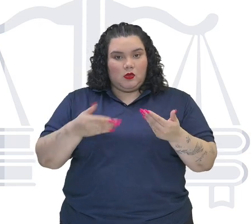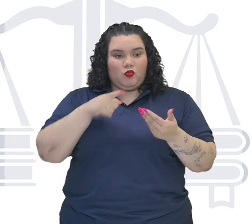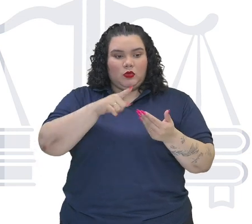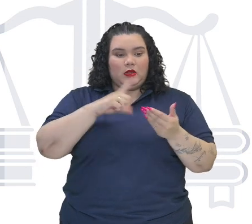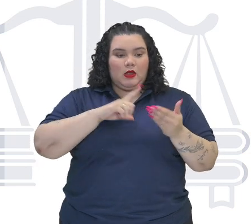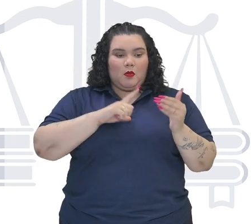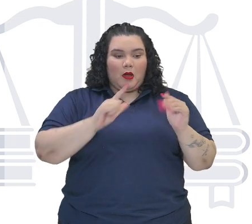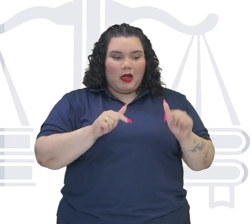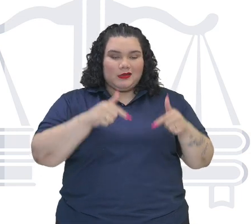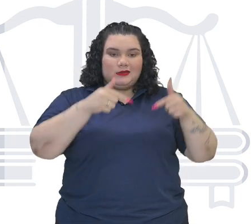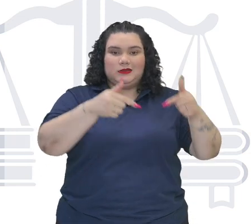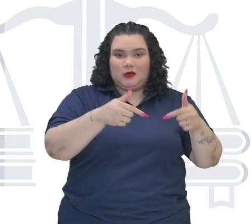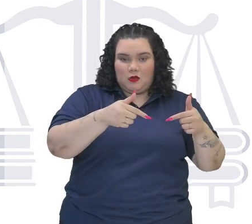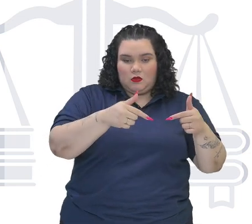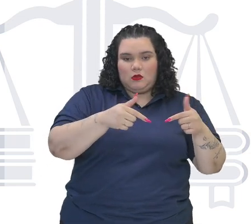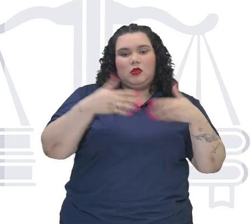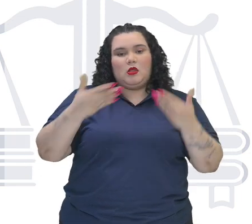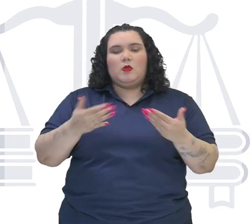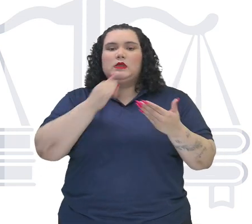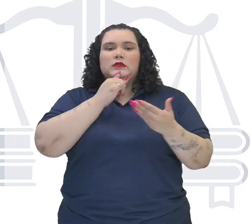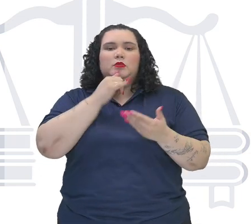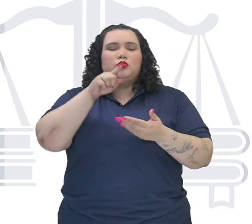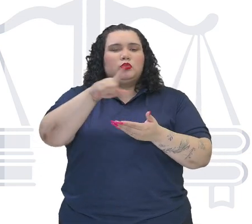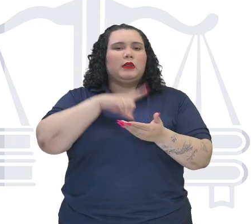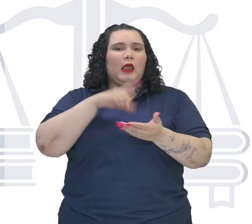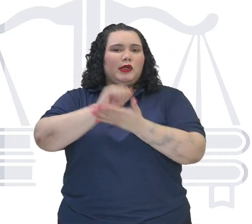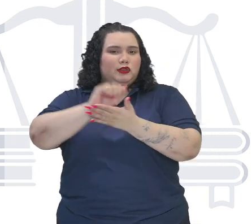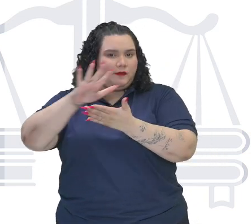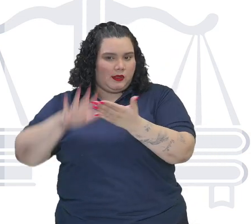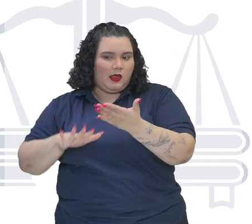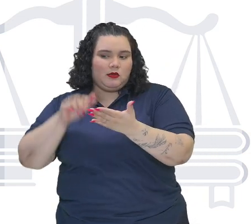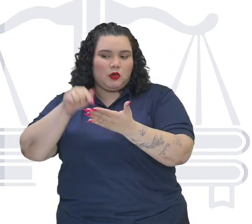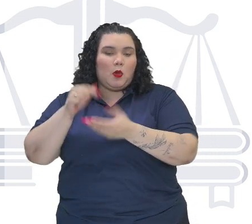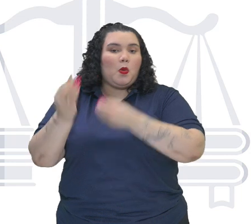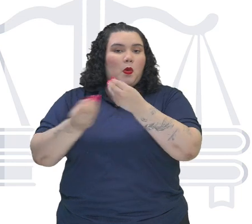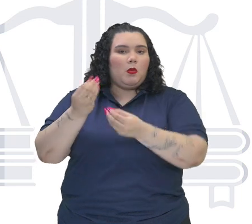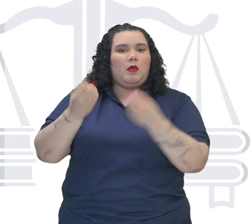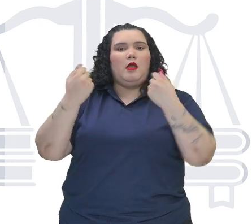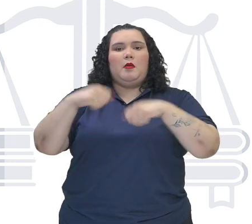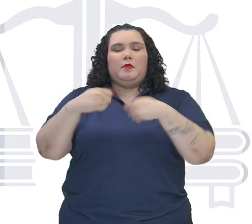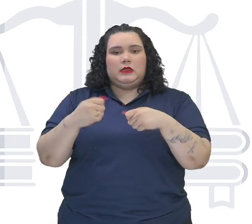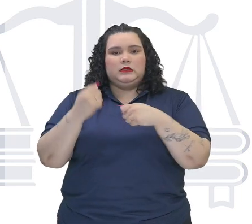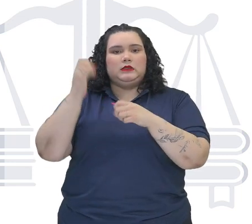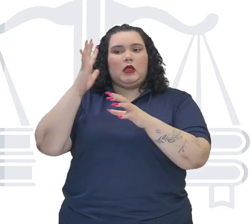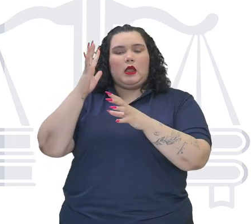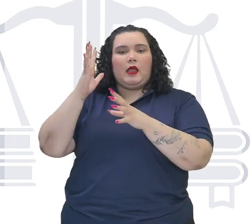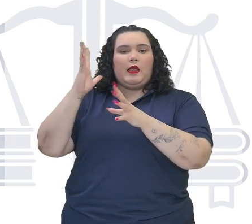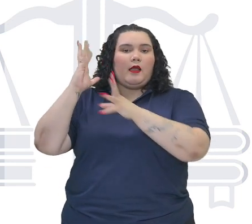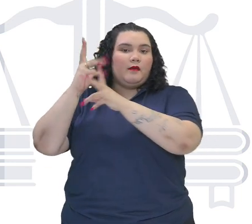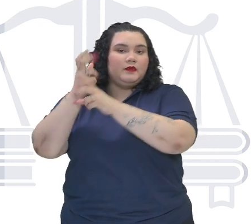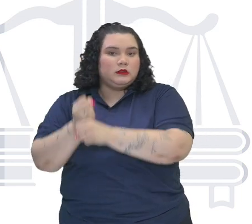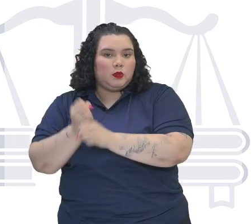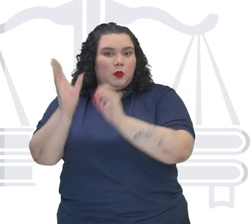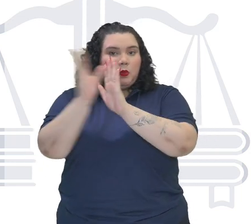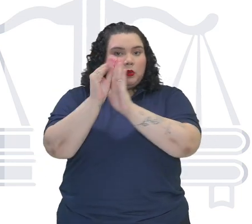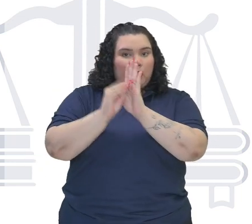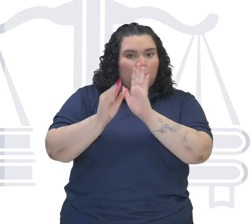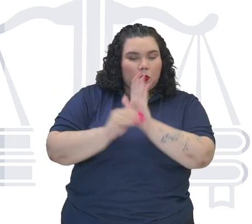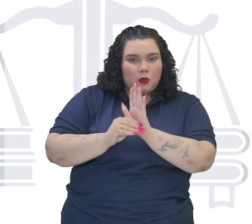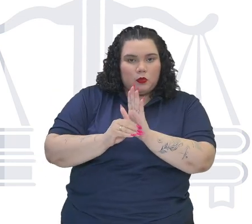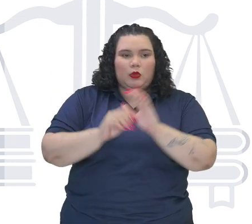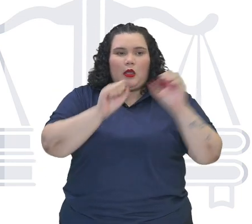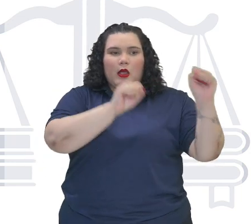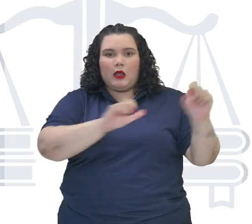você precisa revisar um conteúdo, analisar a aula anterior, verificar o conteúdo que está na cartela,